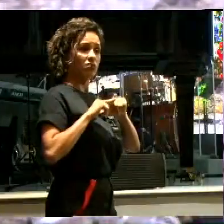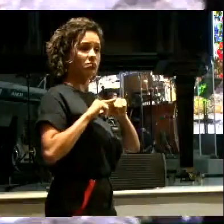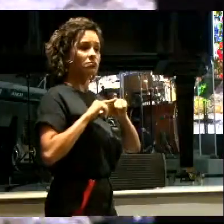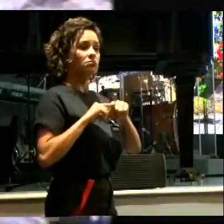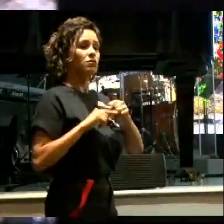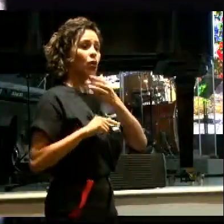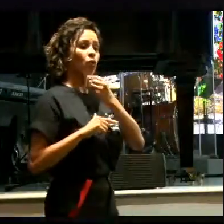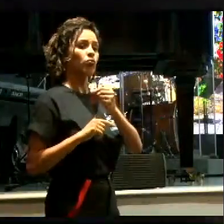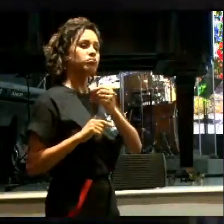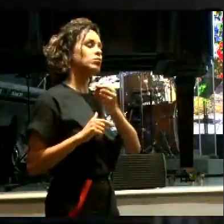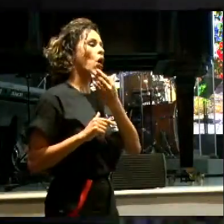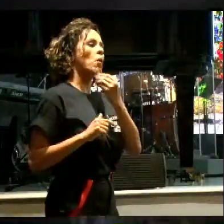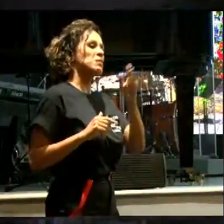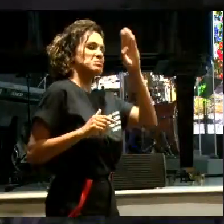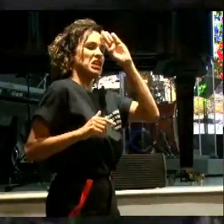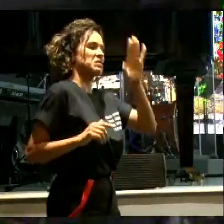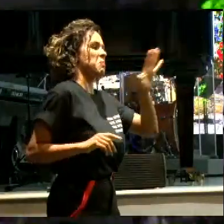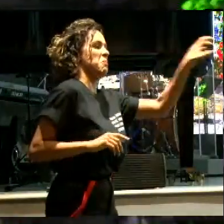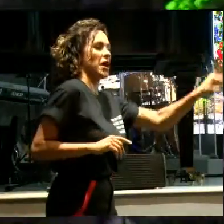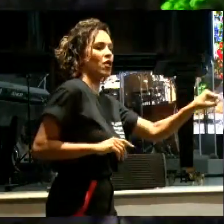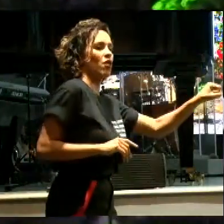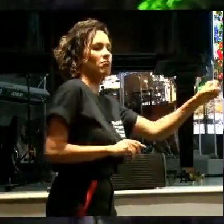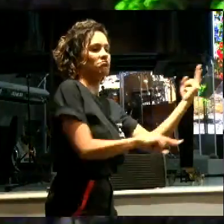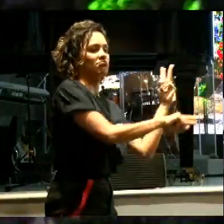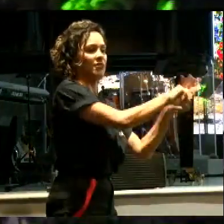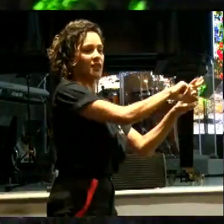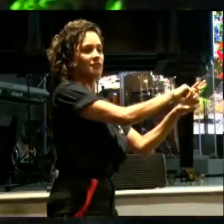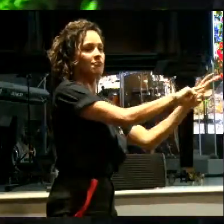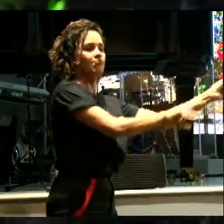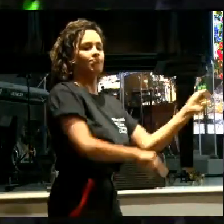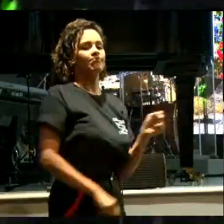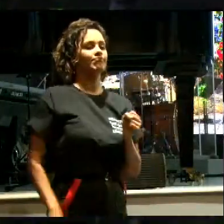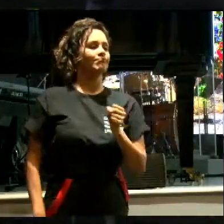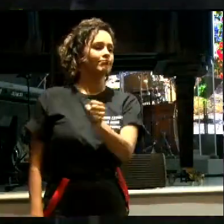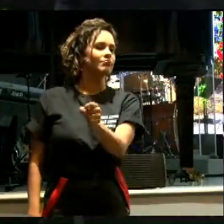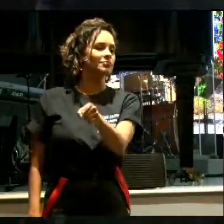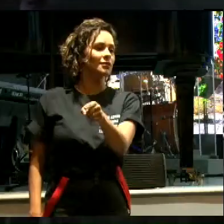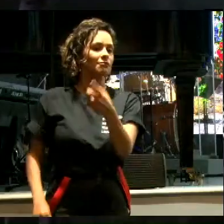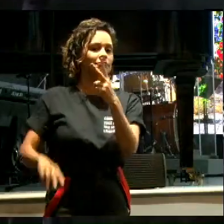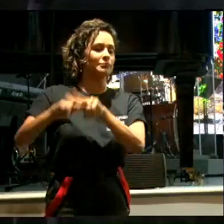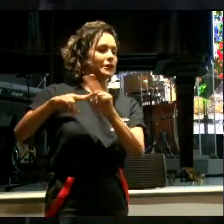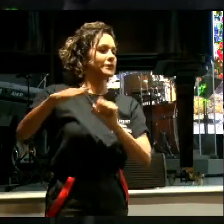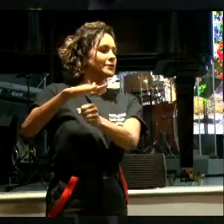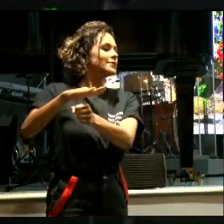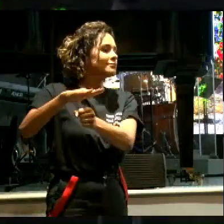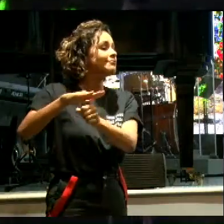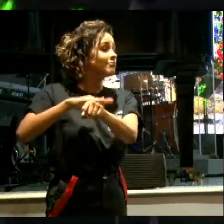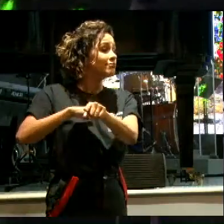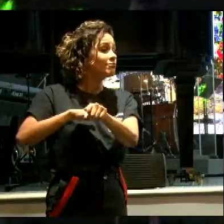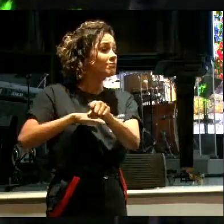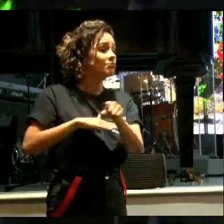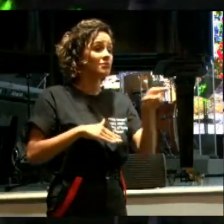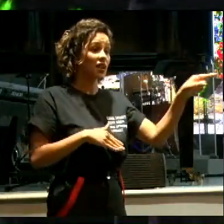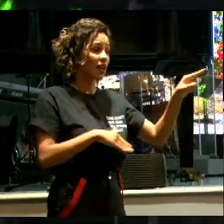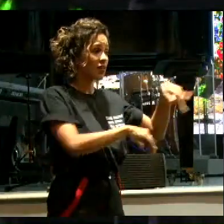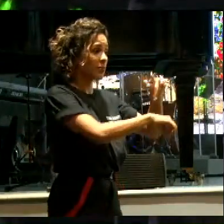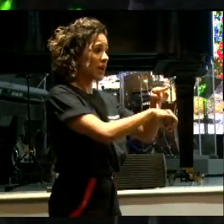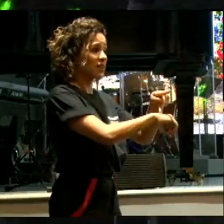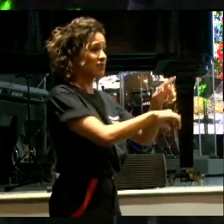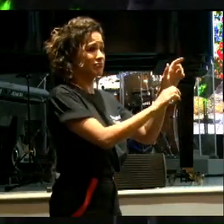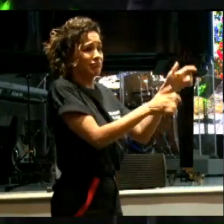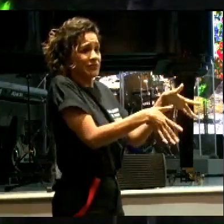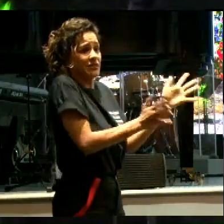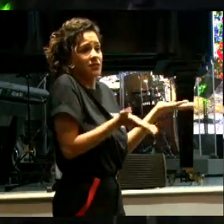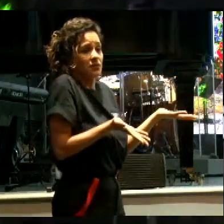Ela agora saiu da terra dela e foi levada prisioneira para servir